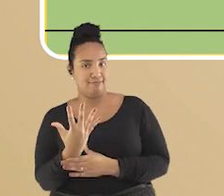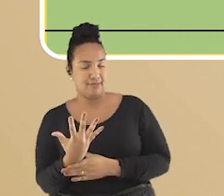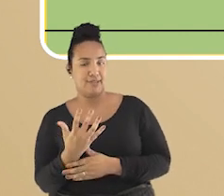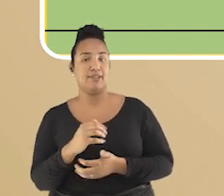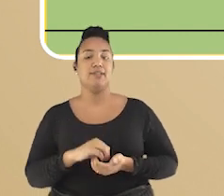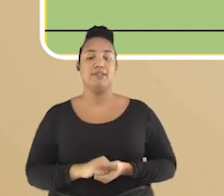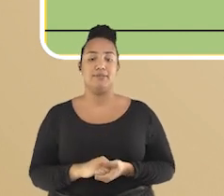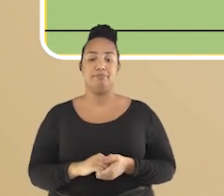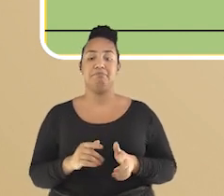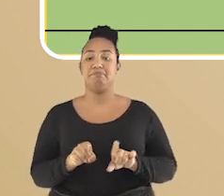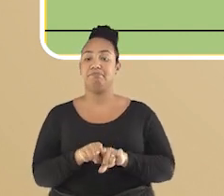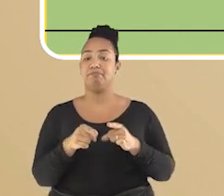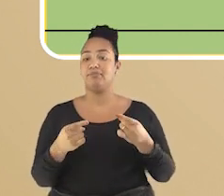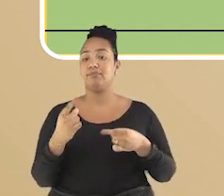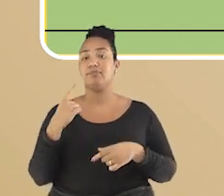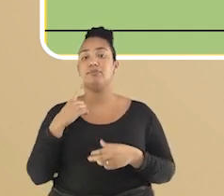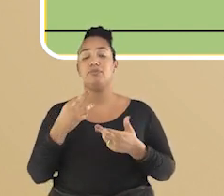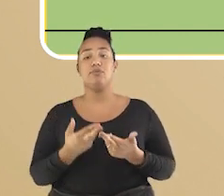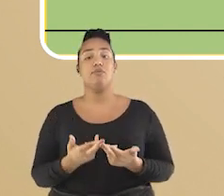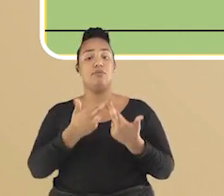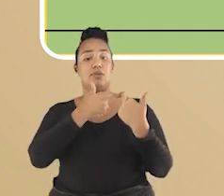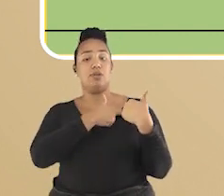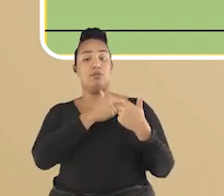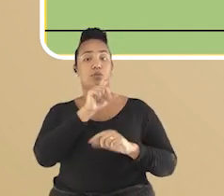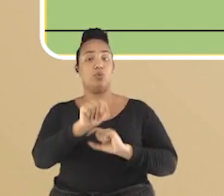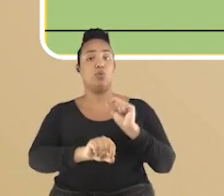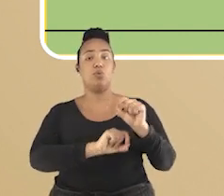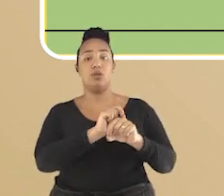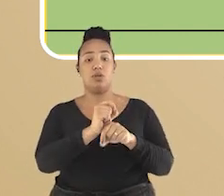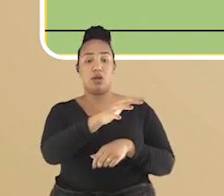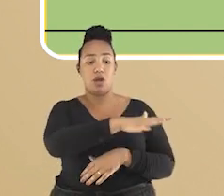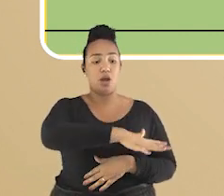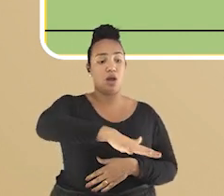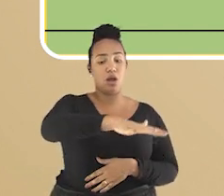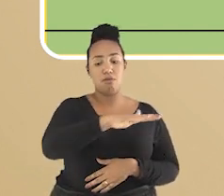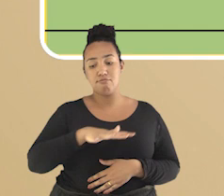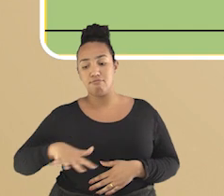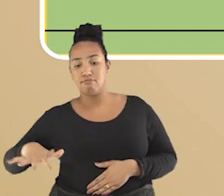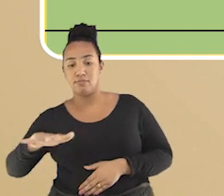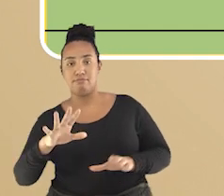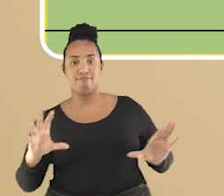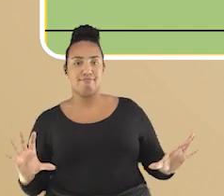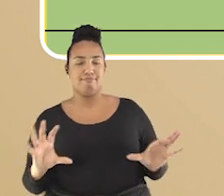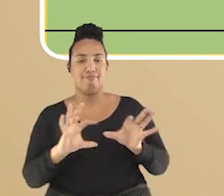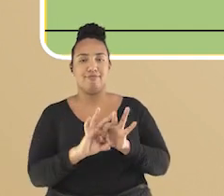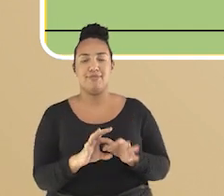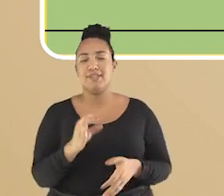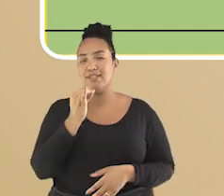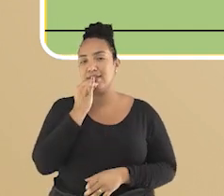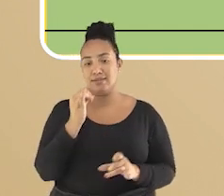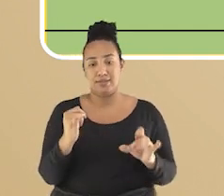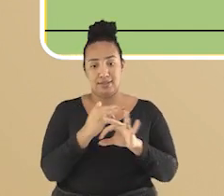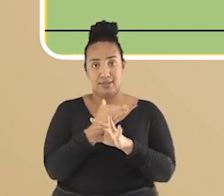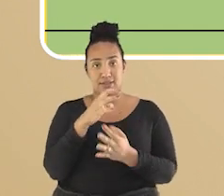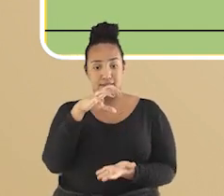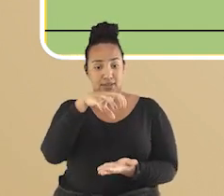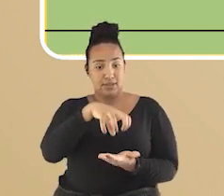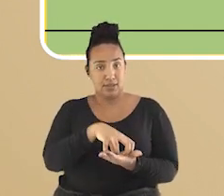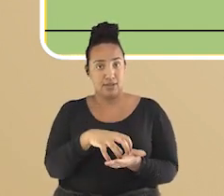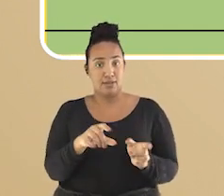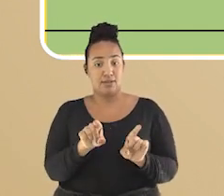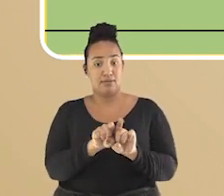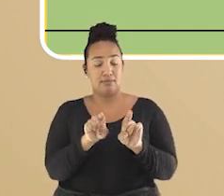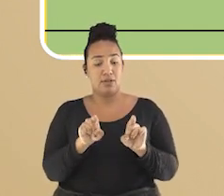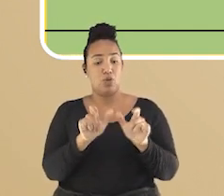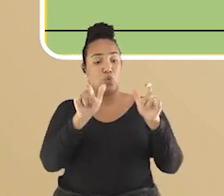e tinham a grande responsabilidade de ligar diferentes espaços, como os centros das cidades até os lugares